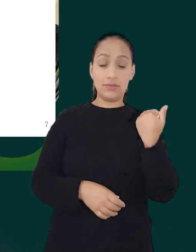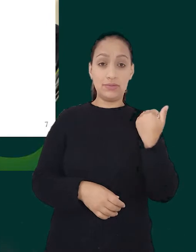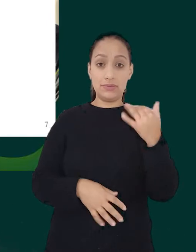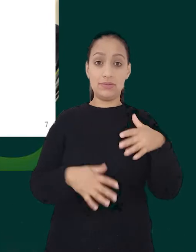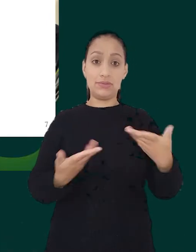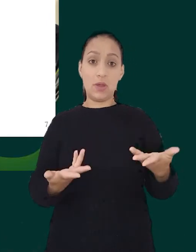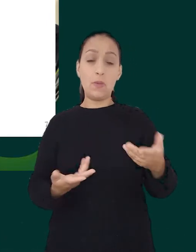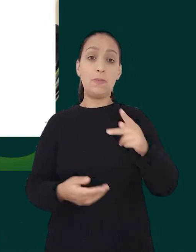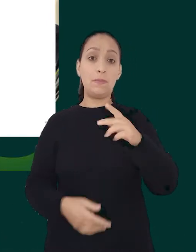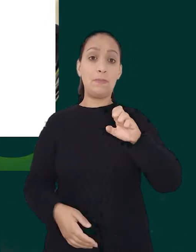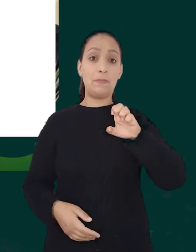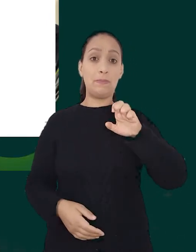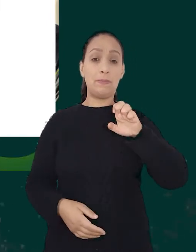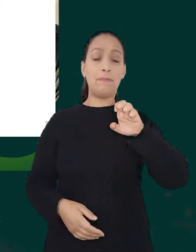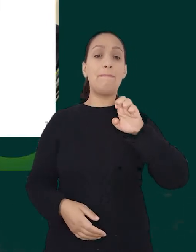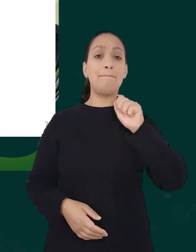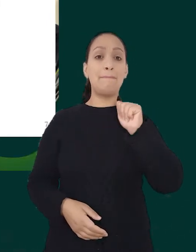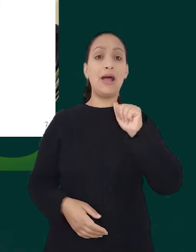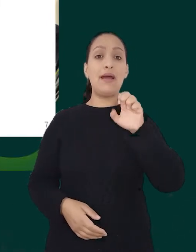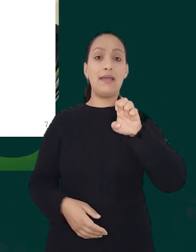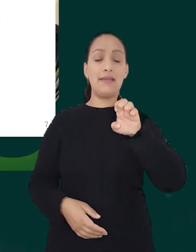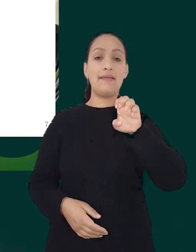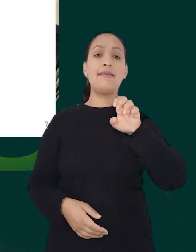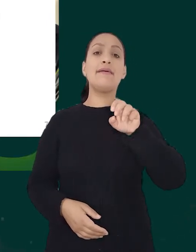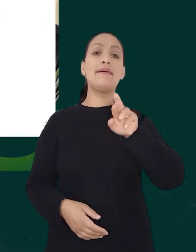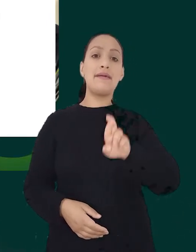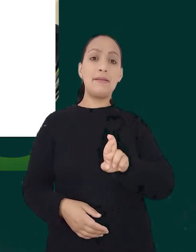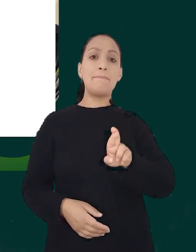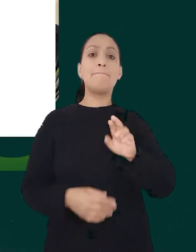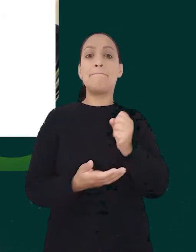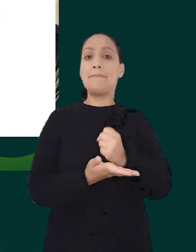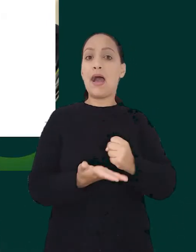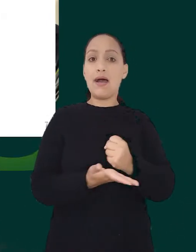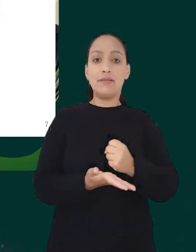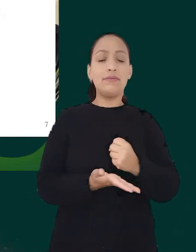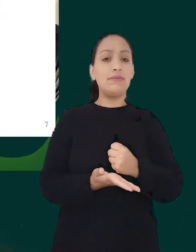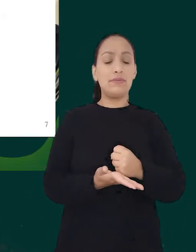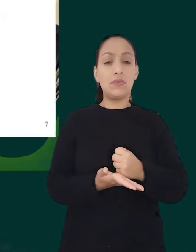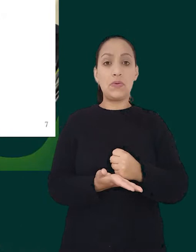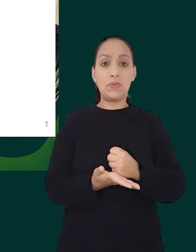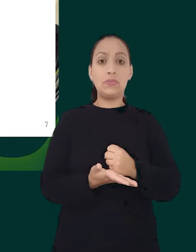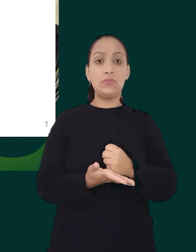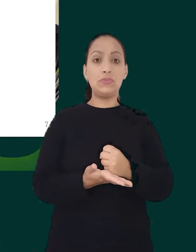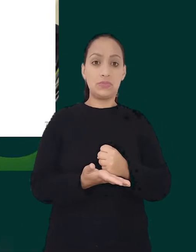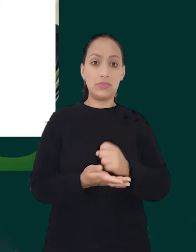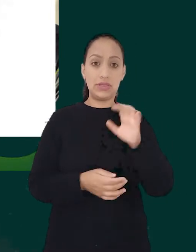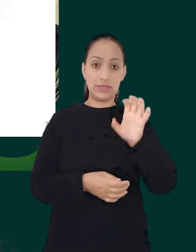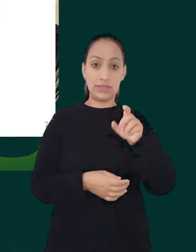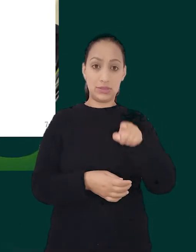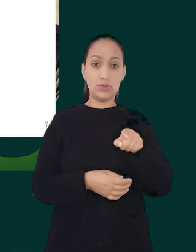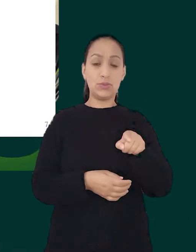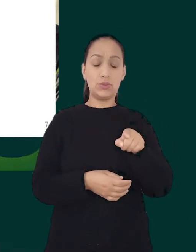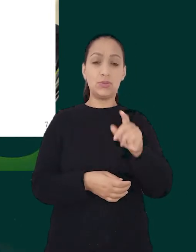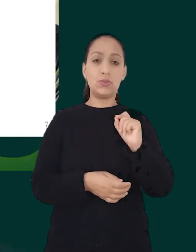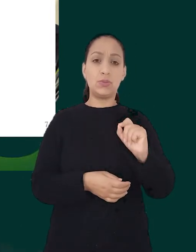Isso quer dizer que é um player básico, um NPC básico, tá, pessoal? Isso aqui seria